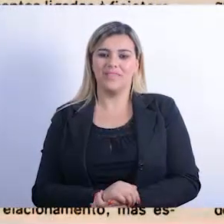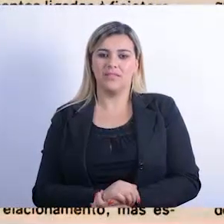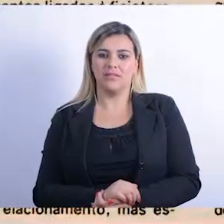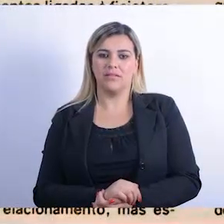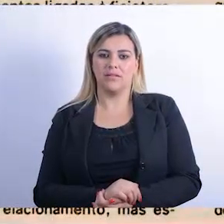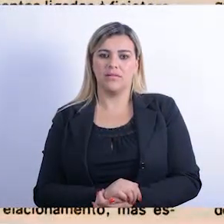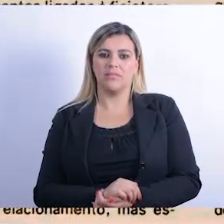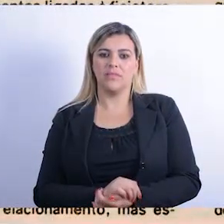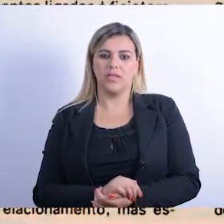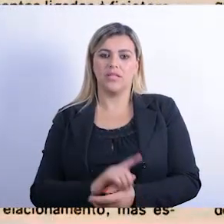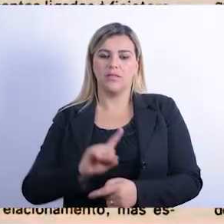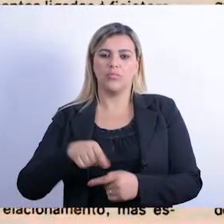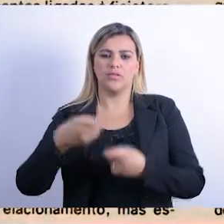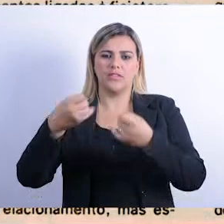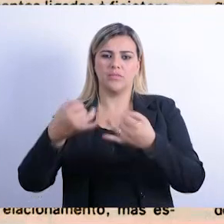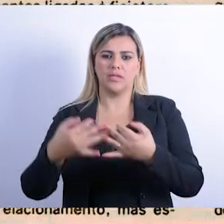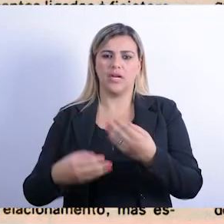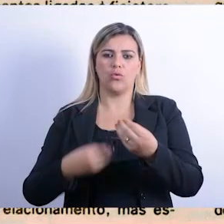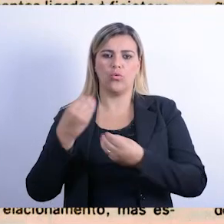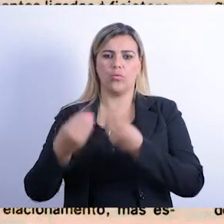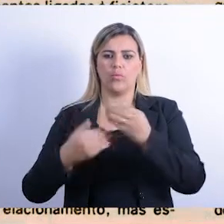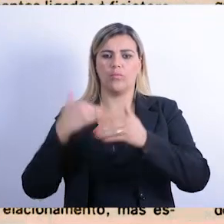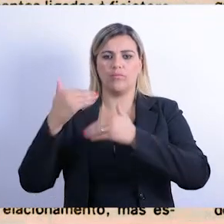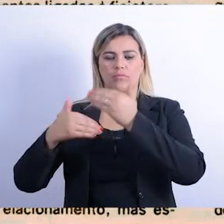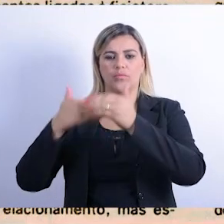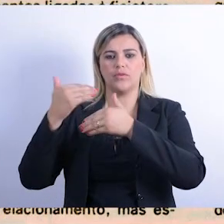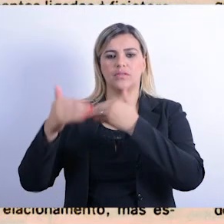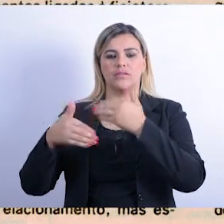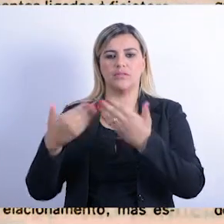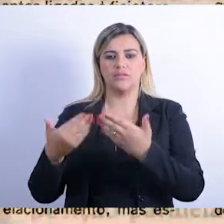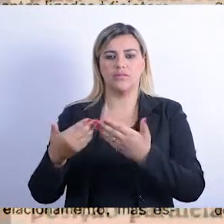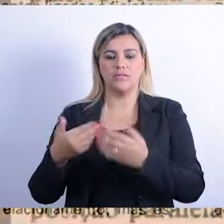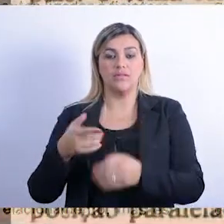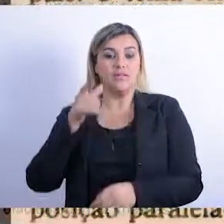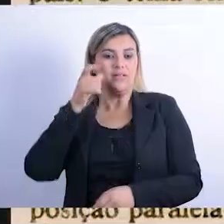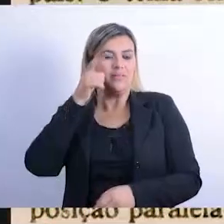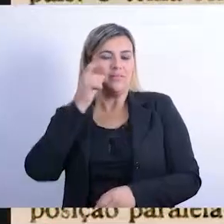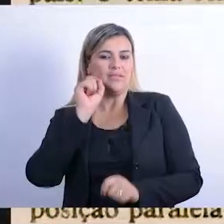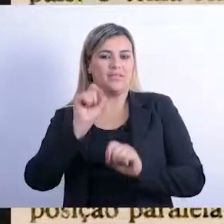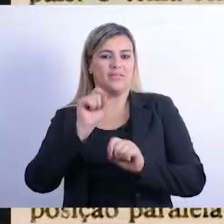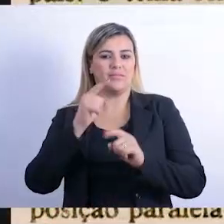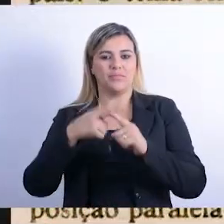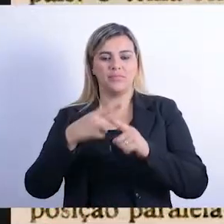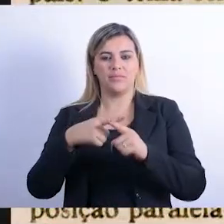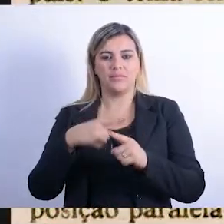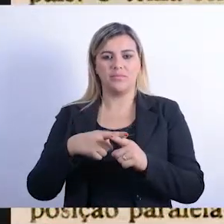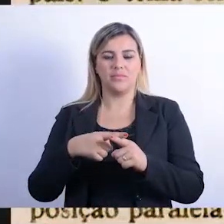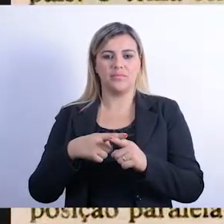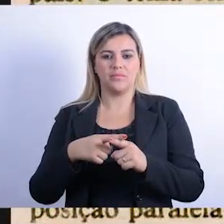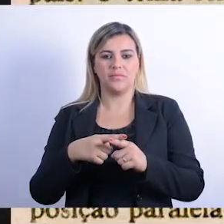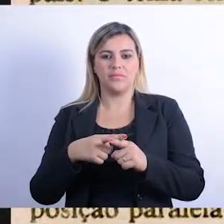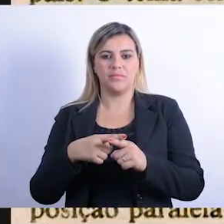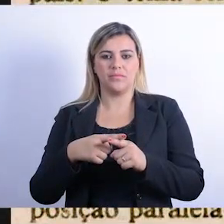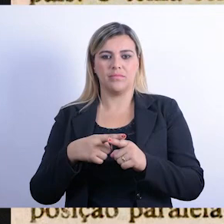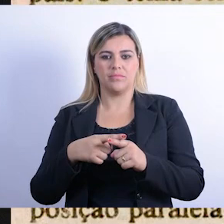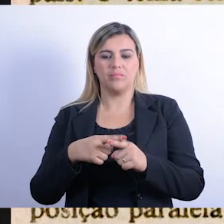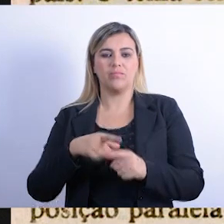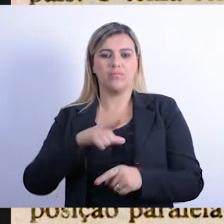essa loucura. Depois ele vai descrever como é que foi o processo, mas foi muito interessante